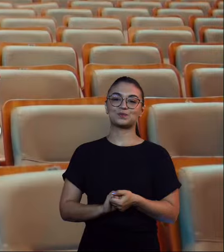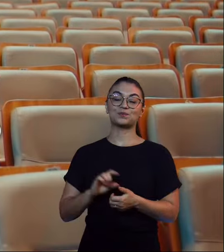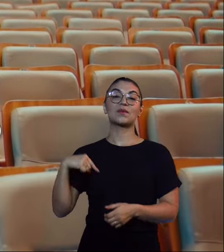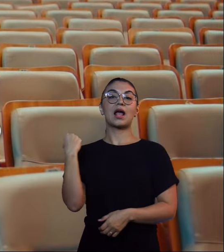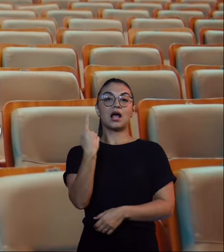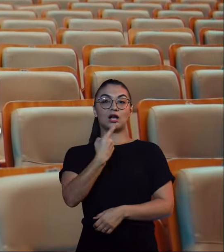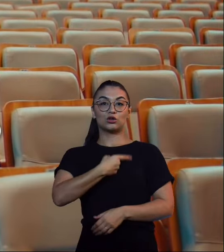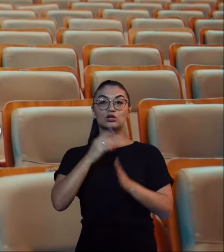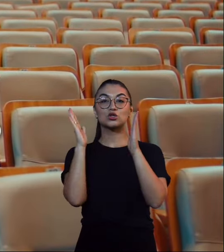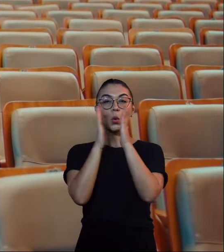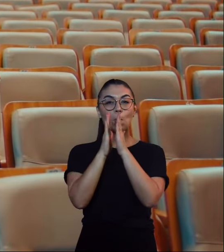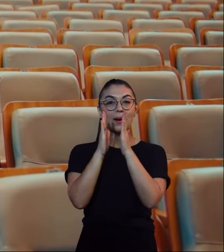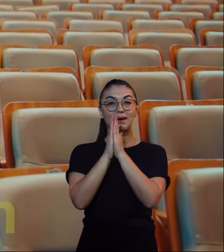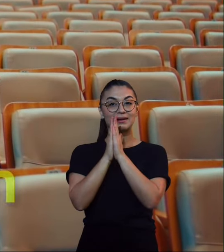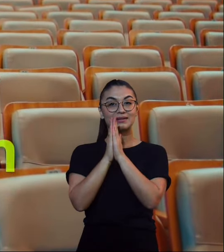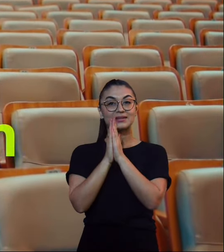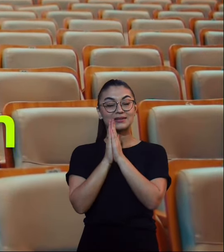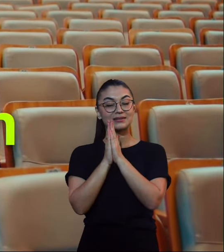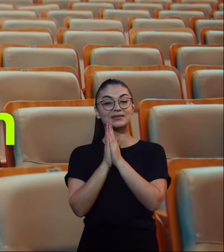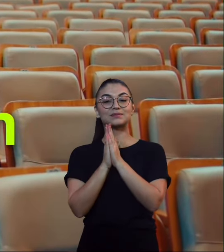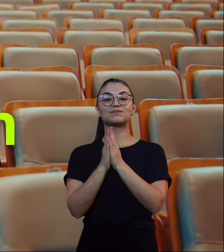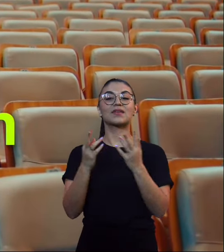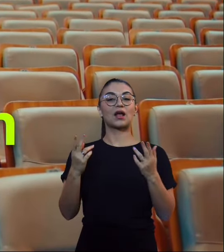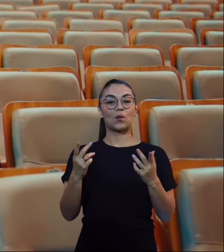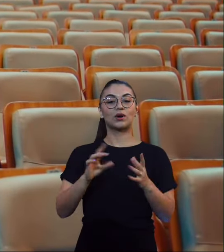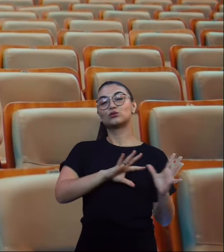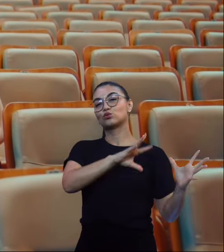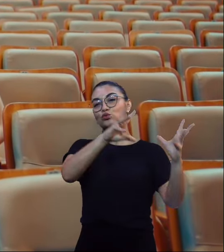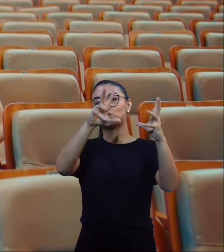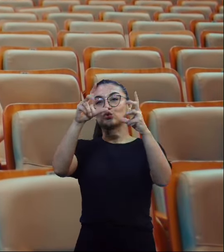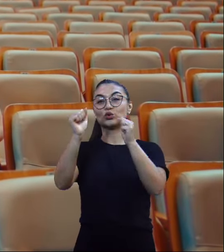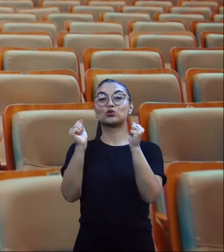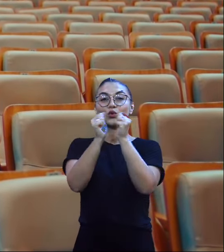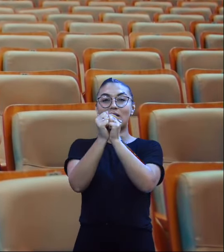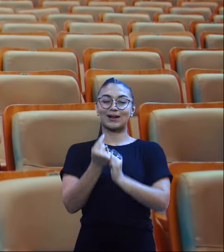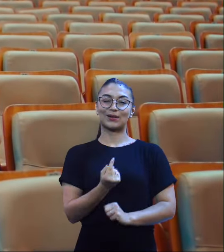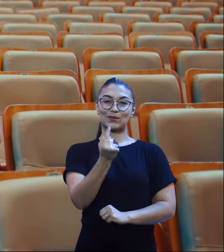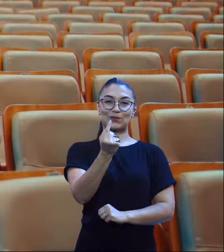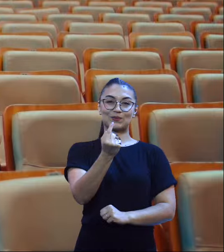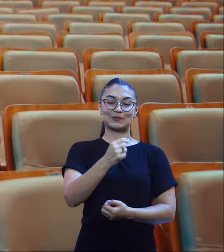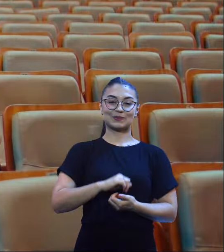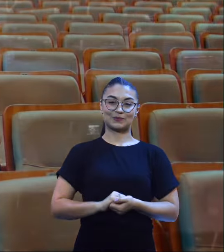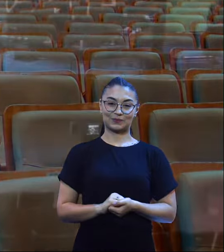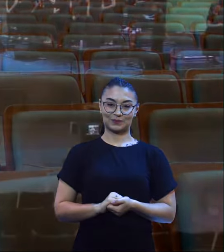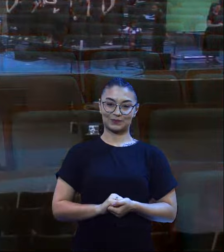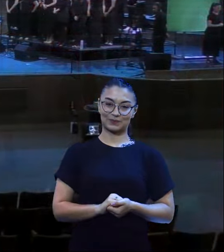oração continua sendo para que todos sejam um. Até semana que vem.